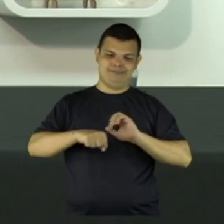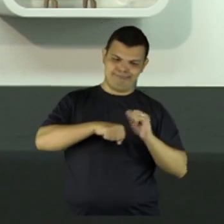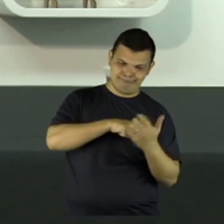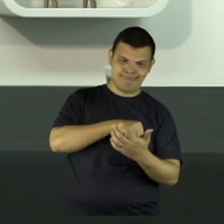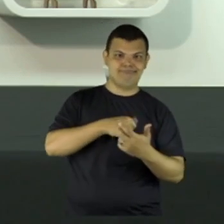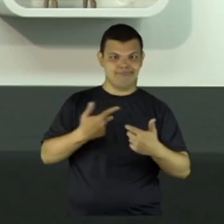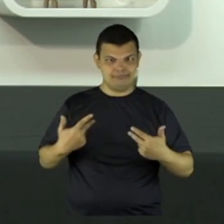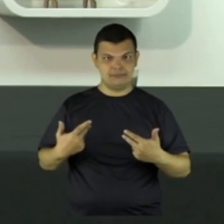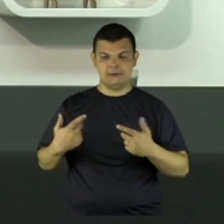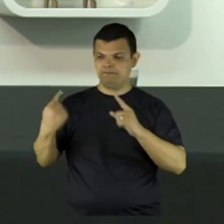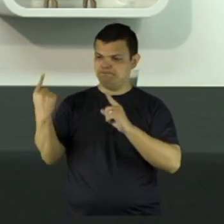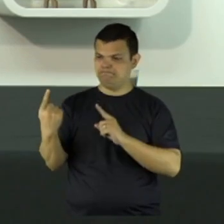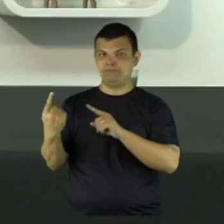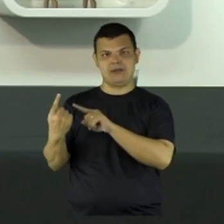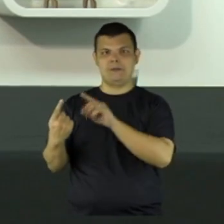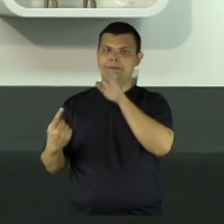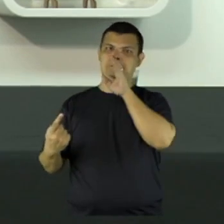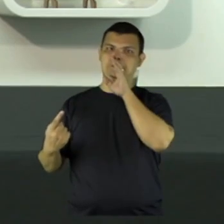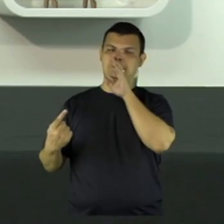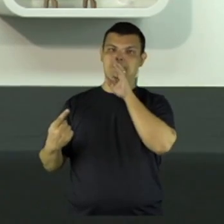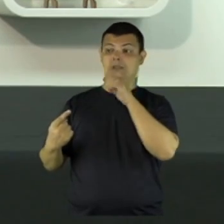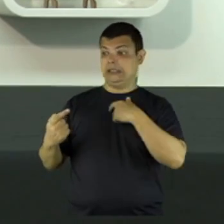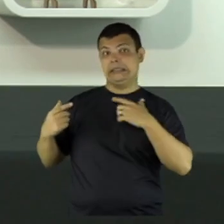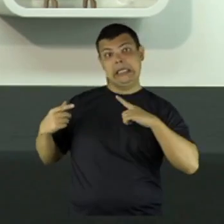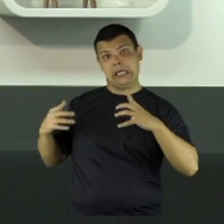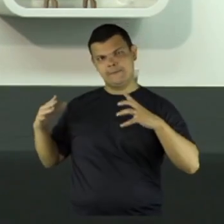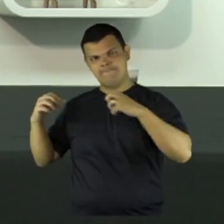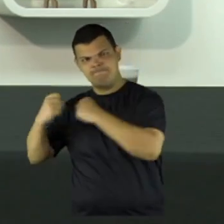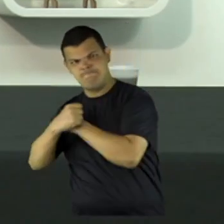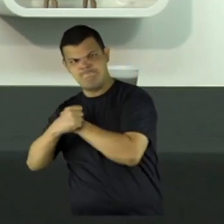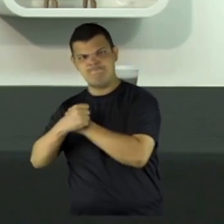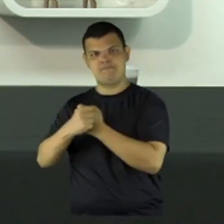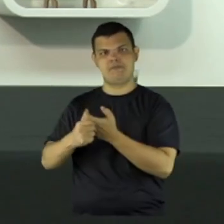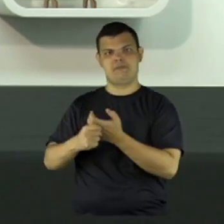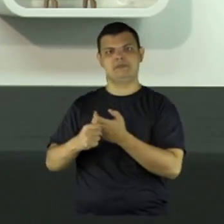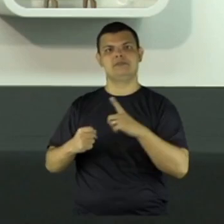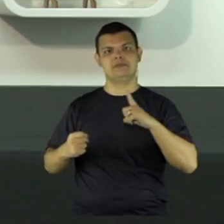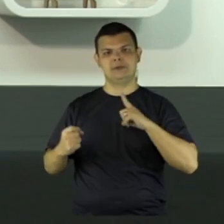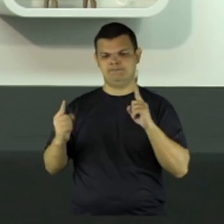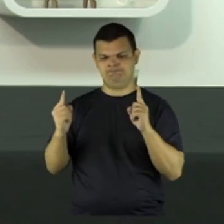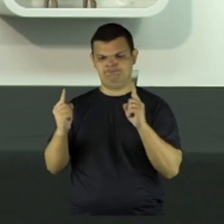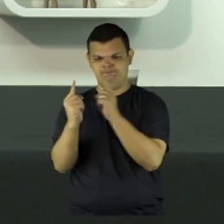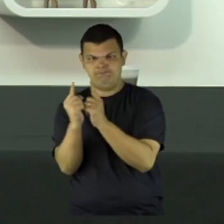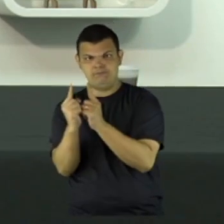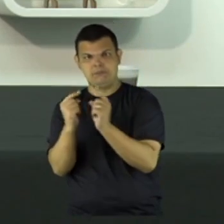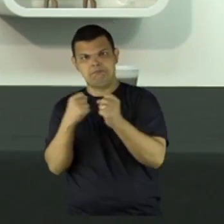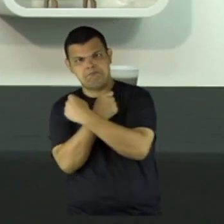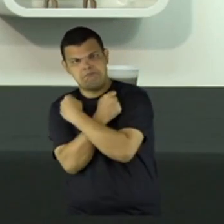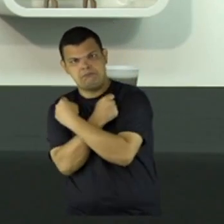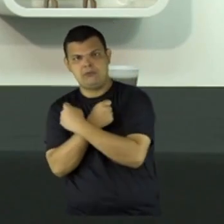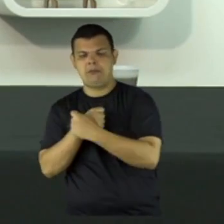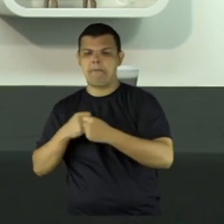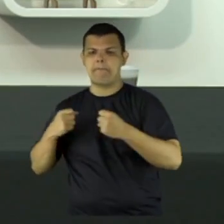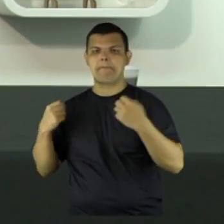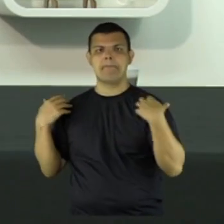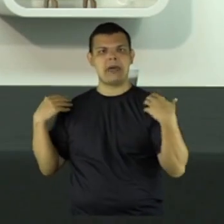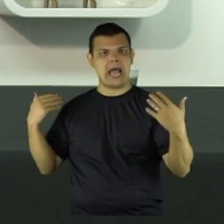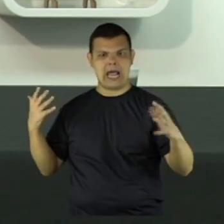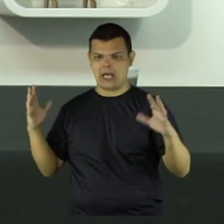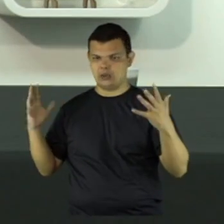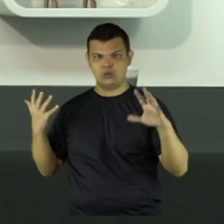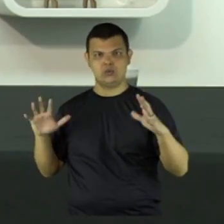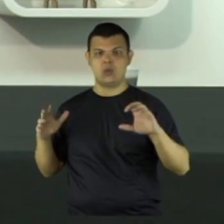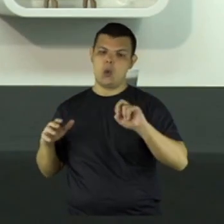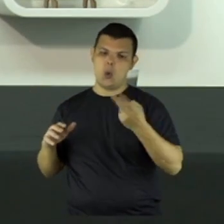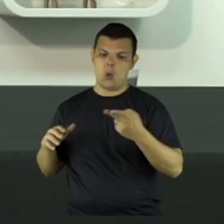com um boneco. Então vocês viram ali a ação de agarre. Você aproxima e executa o agarre. Ou você agarra os braços, ou